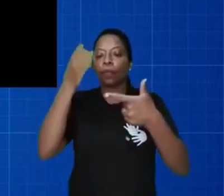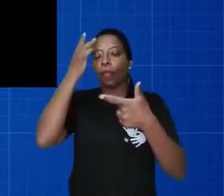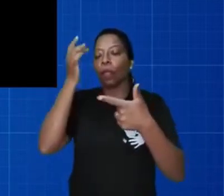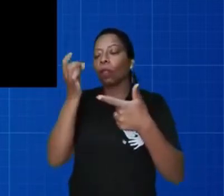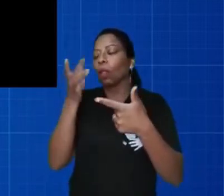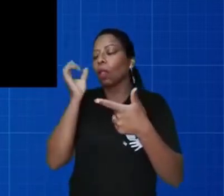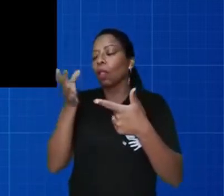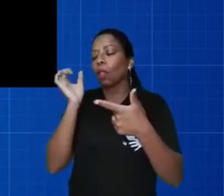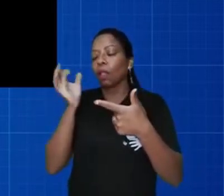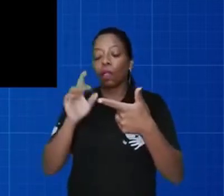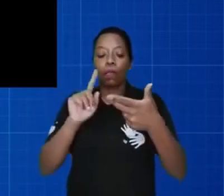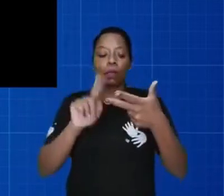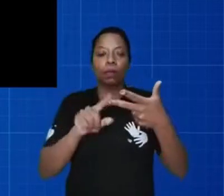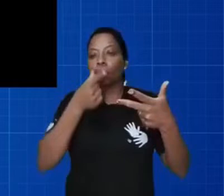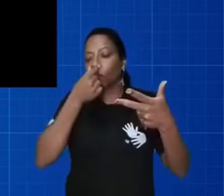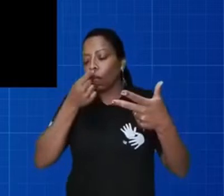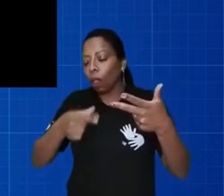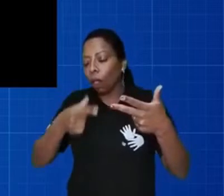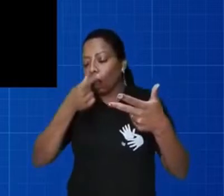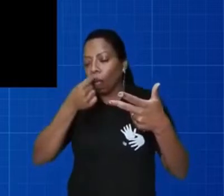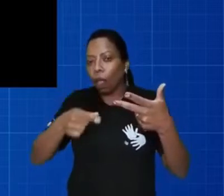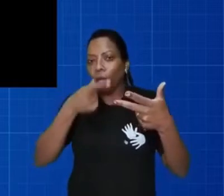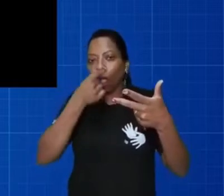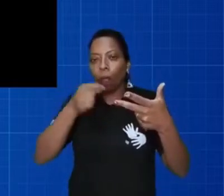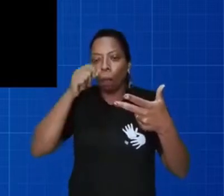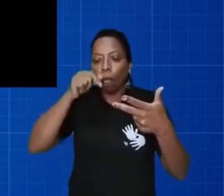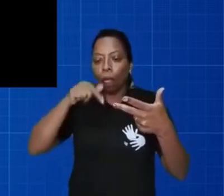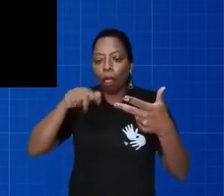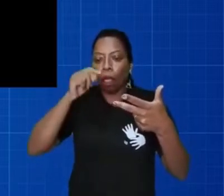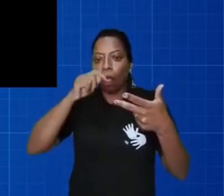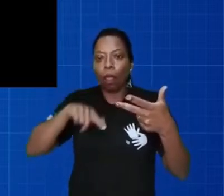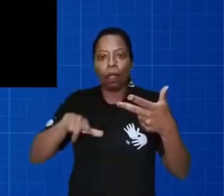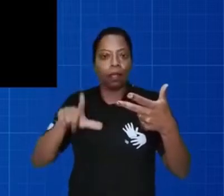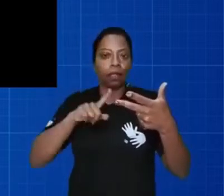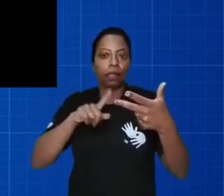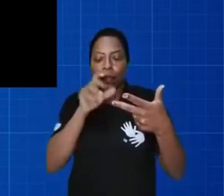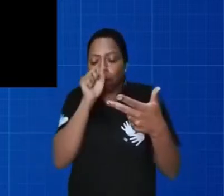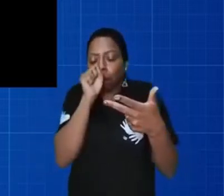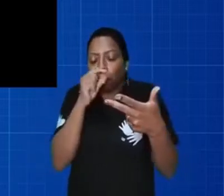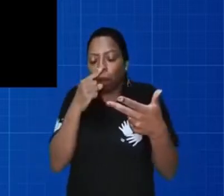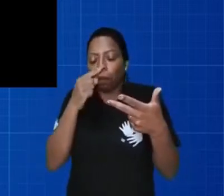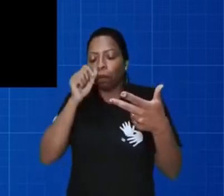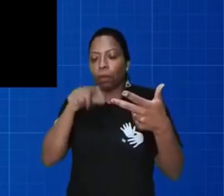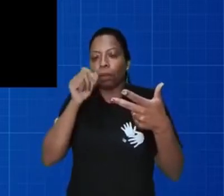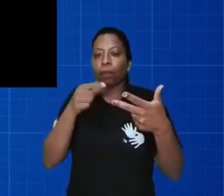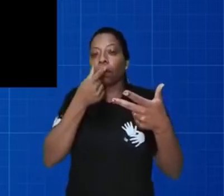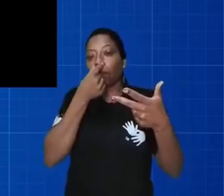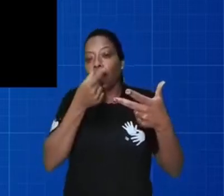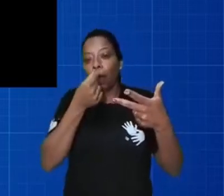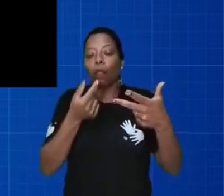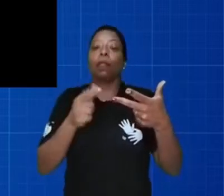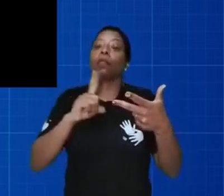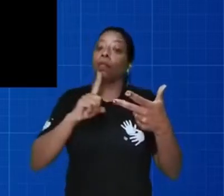cabeça, coriza, né, que é quando o nariz começa a ter congestão, por exemplo, né, ou até